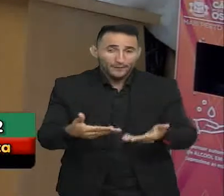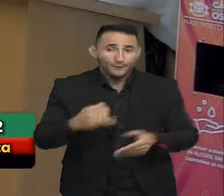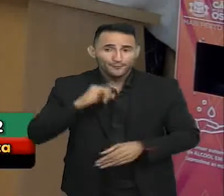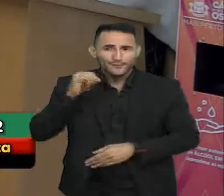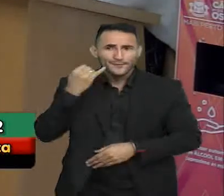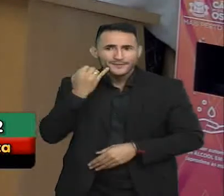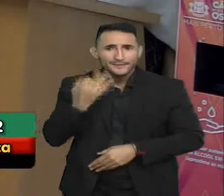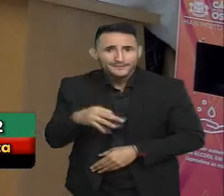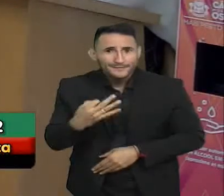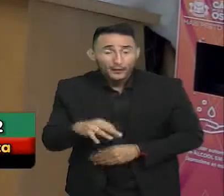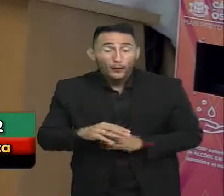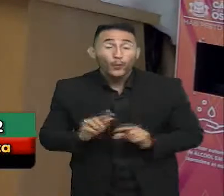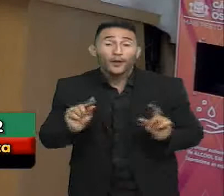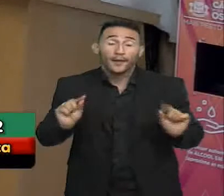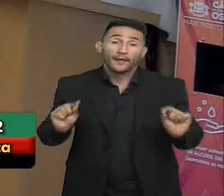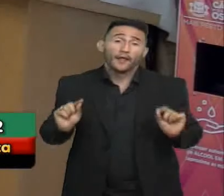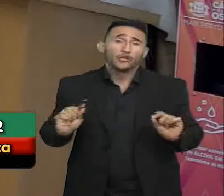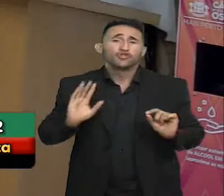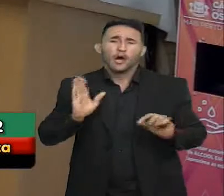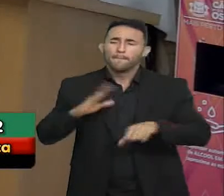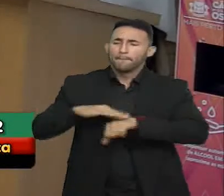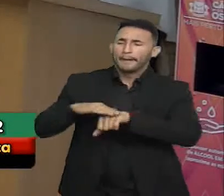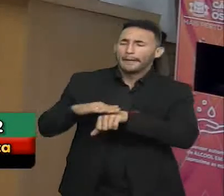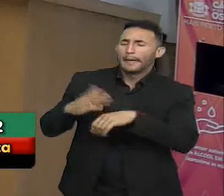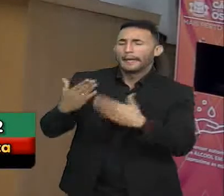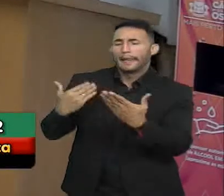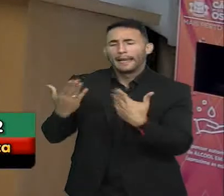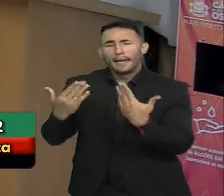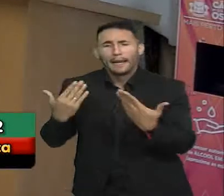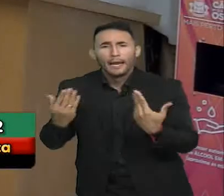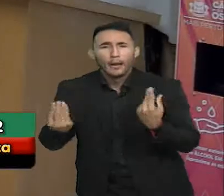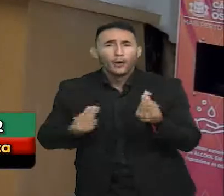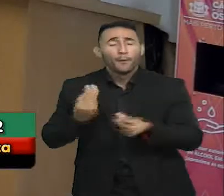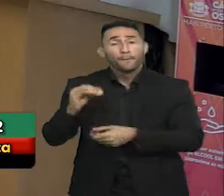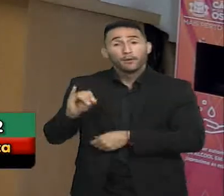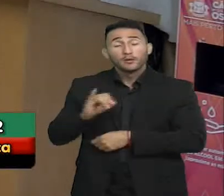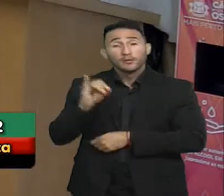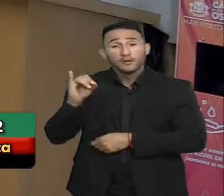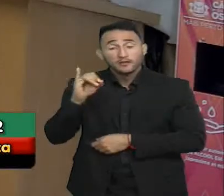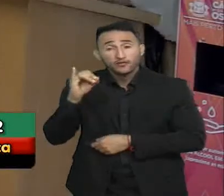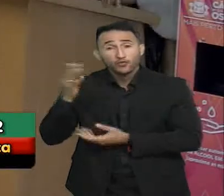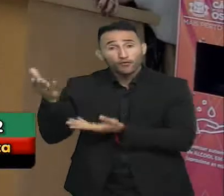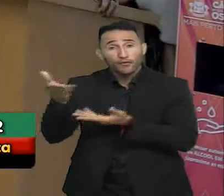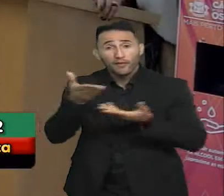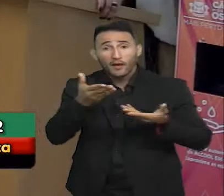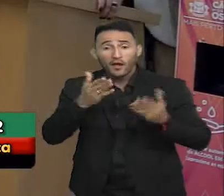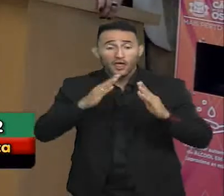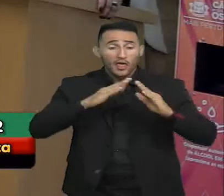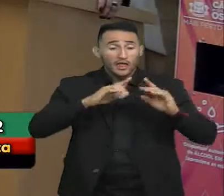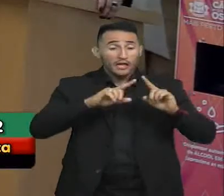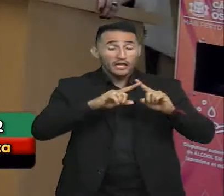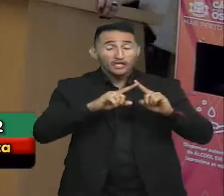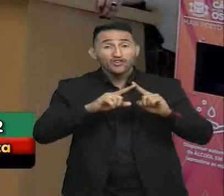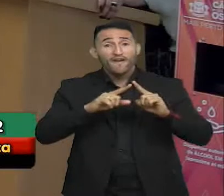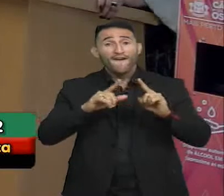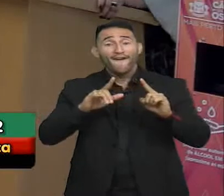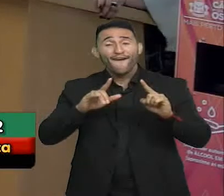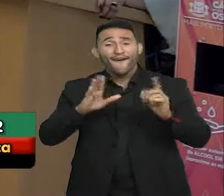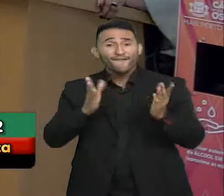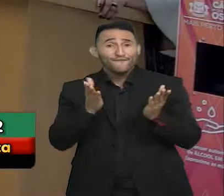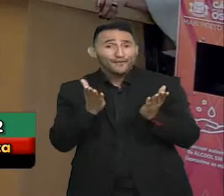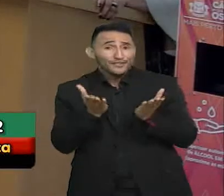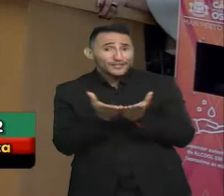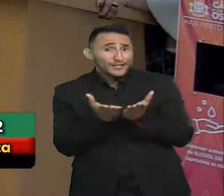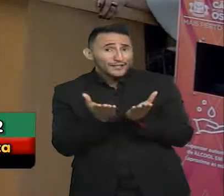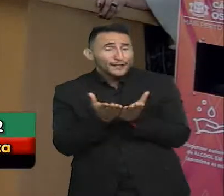Juliana, nós estávamos conversando ali também, né, sobre a importância de trazer as igrejas evangélicas inclusivas para estar